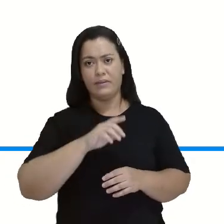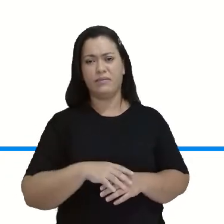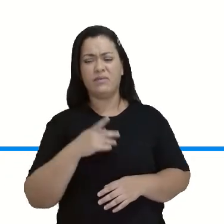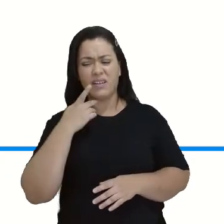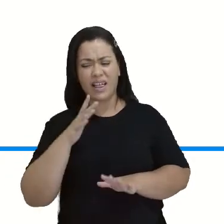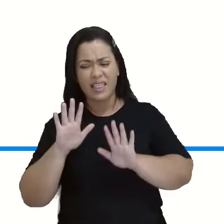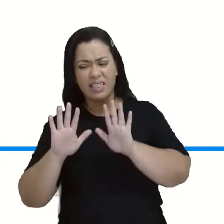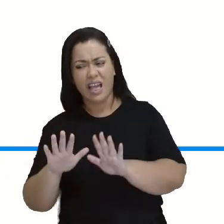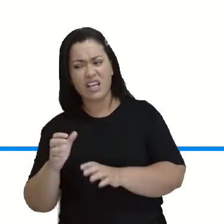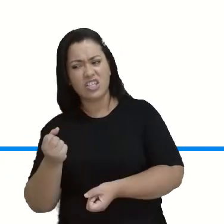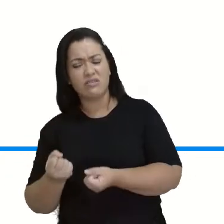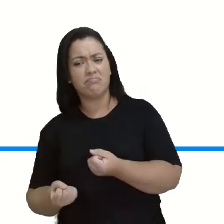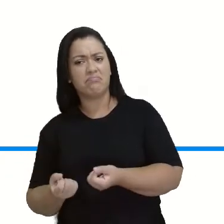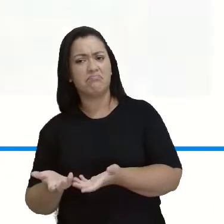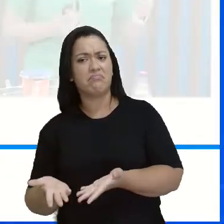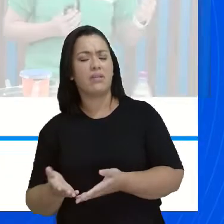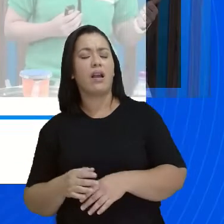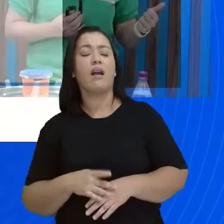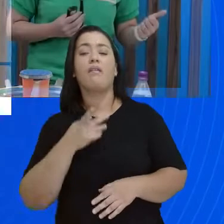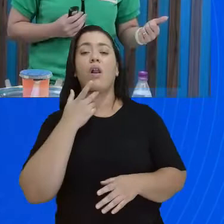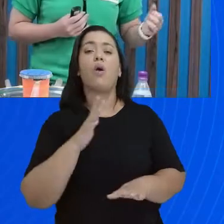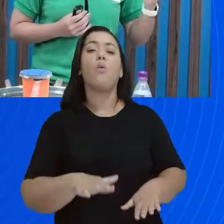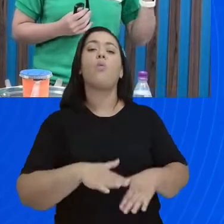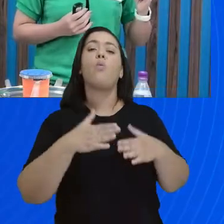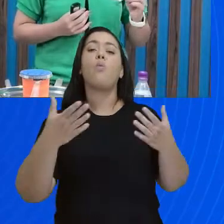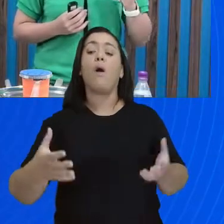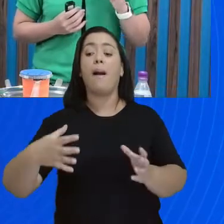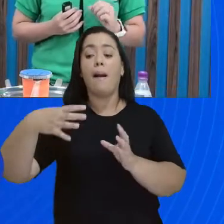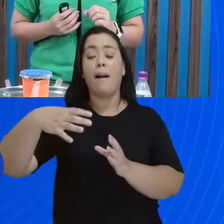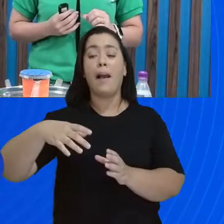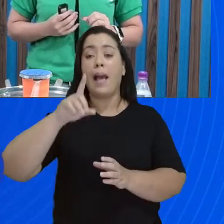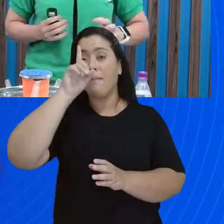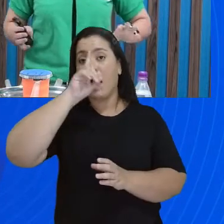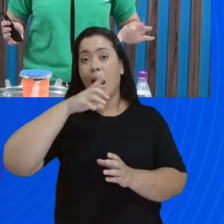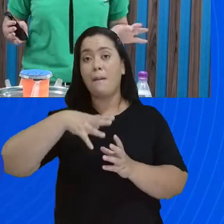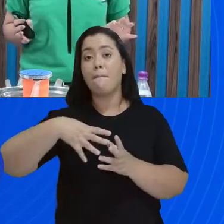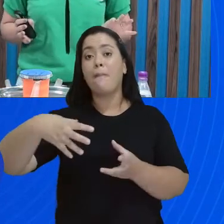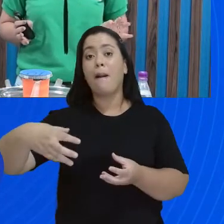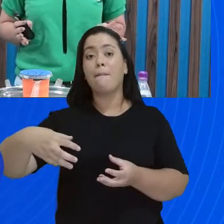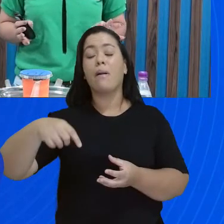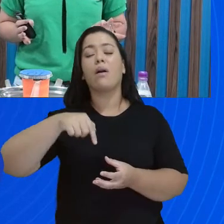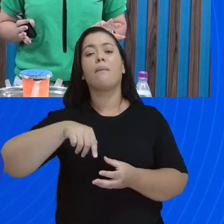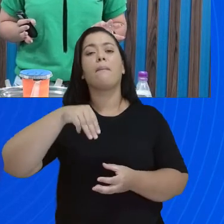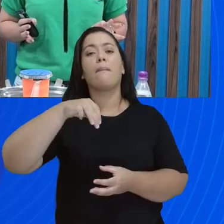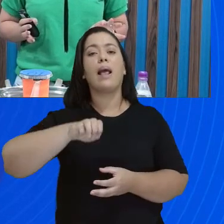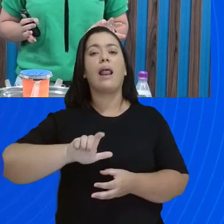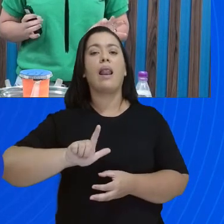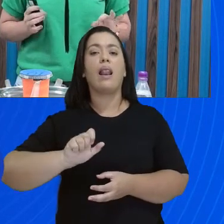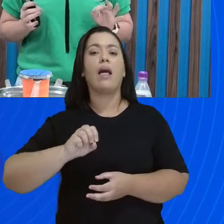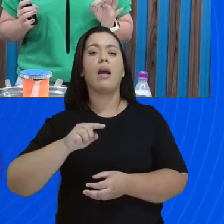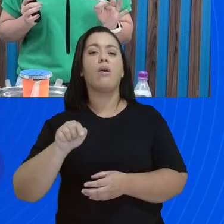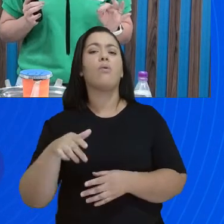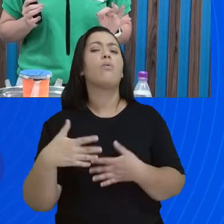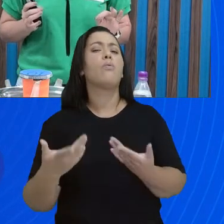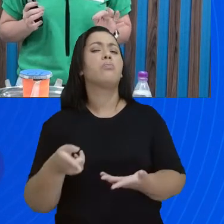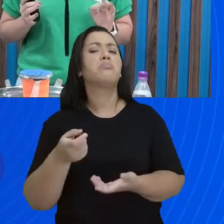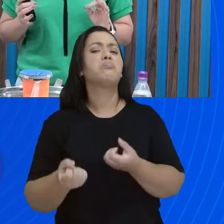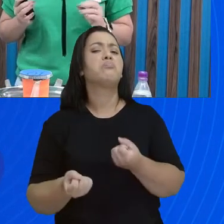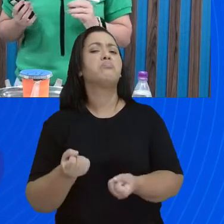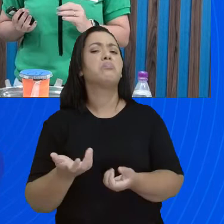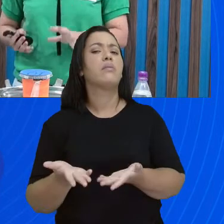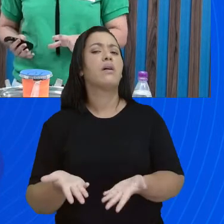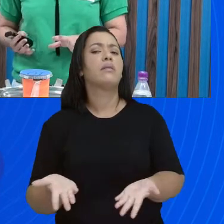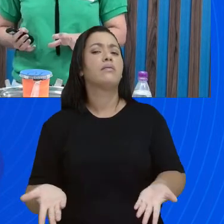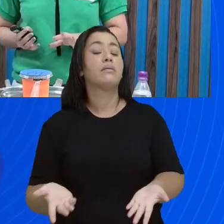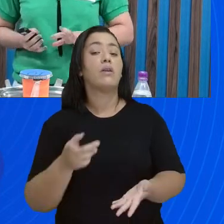Será que vocês conseguem descobrir qual a massa do melão? E aí? O que é que vocês precisam fazer para